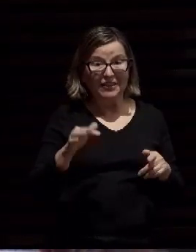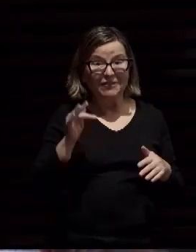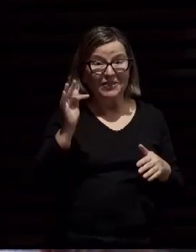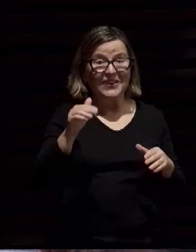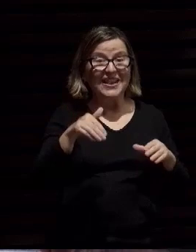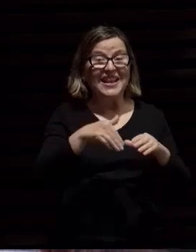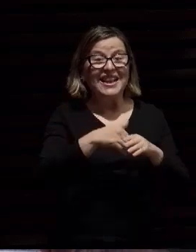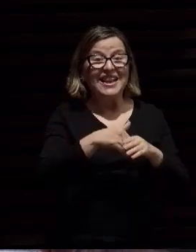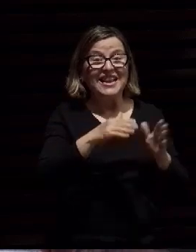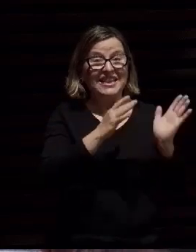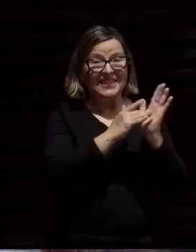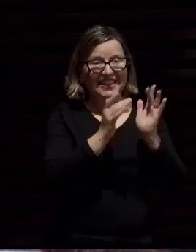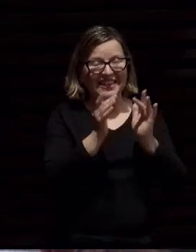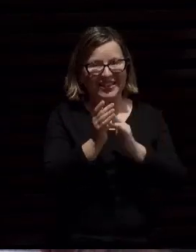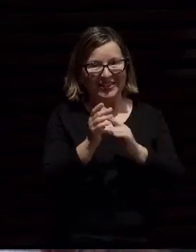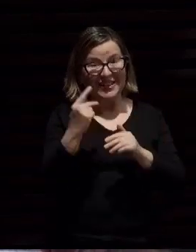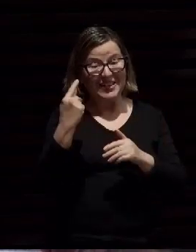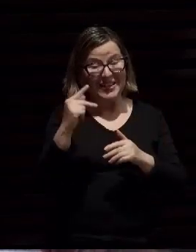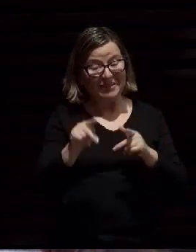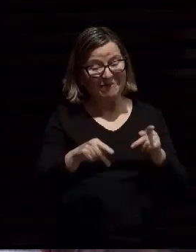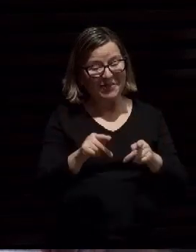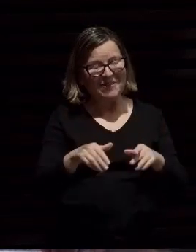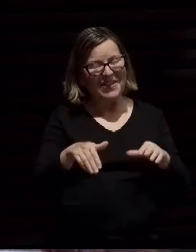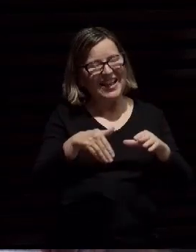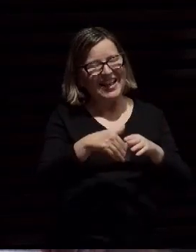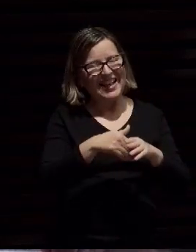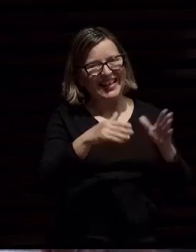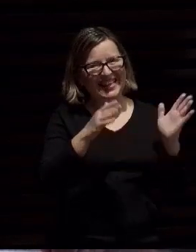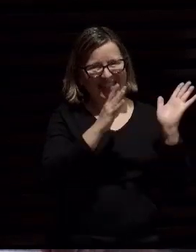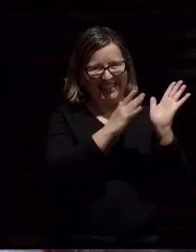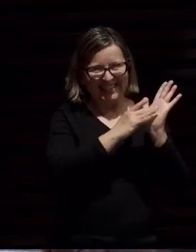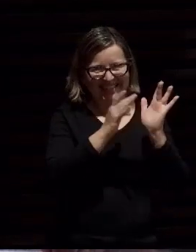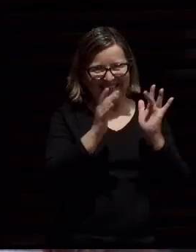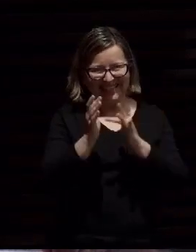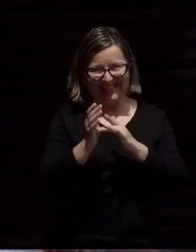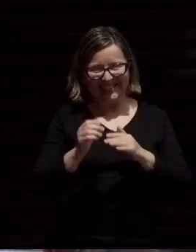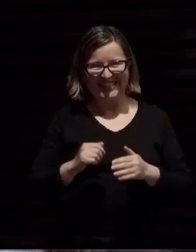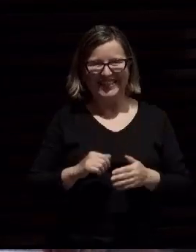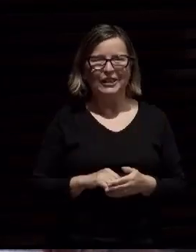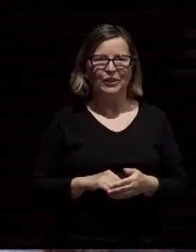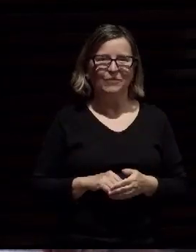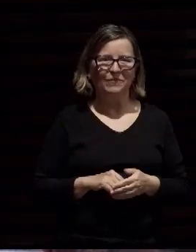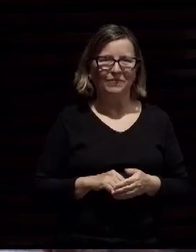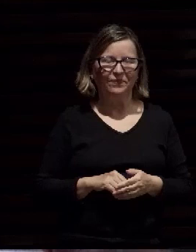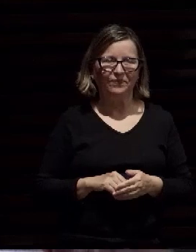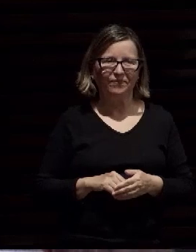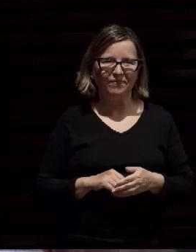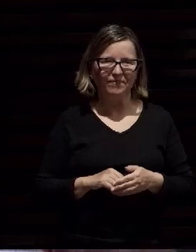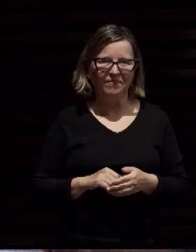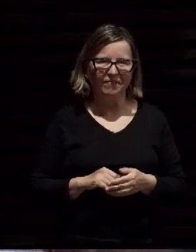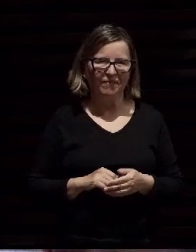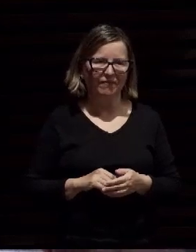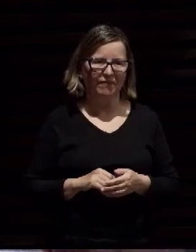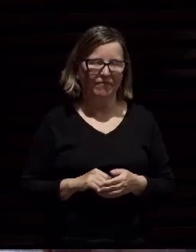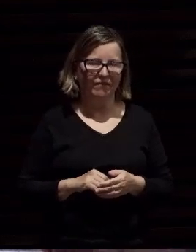seu povo em Jesus. É a linguagem final